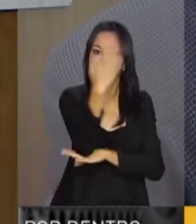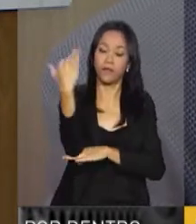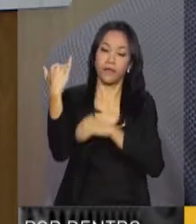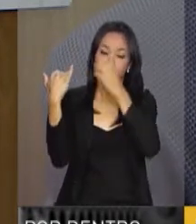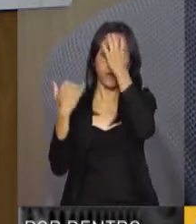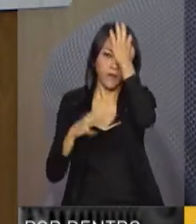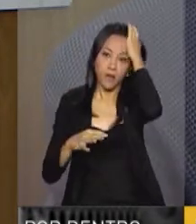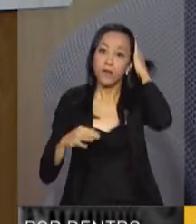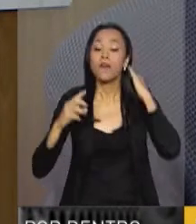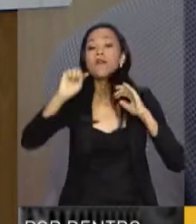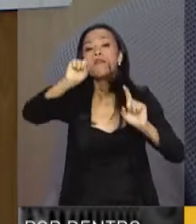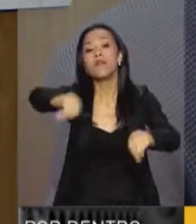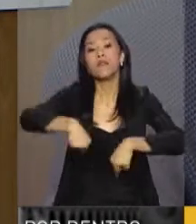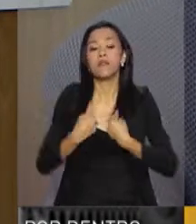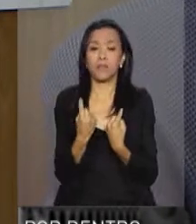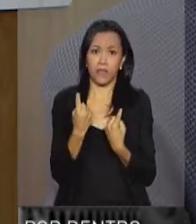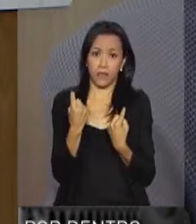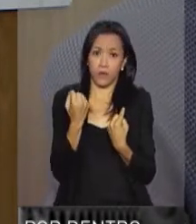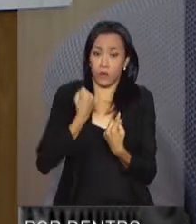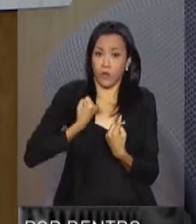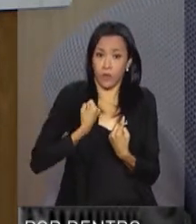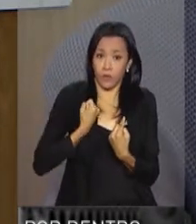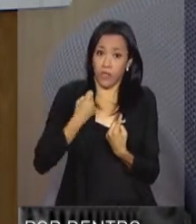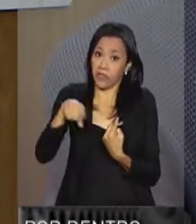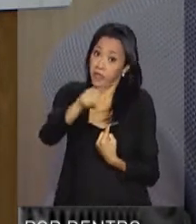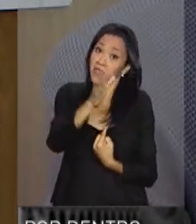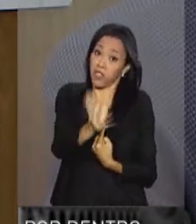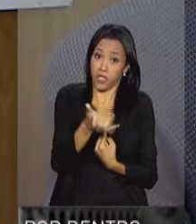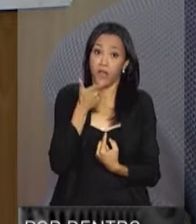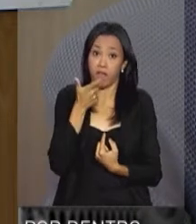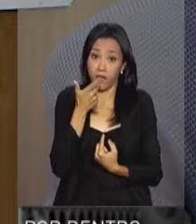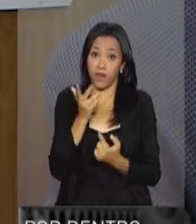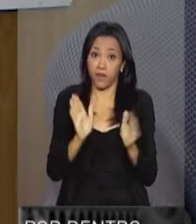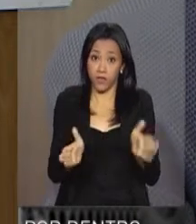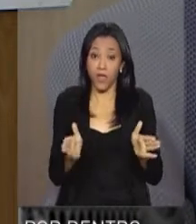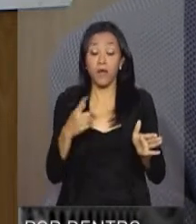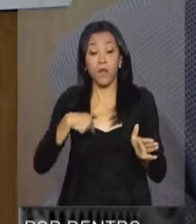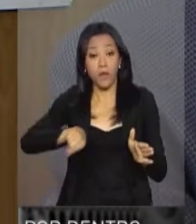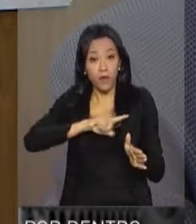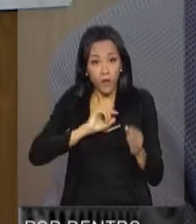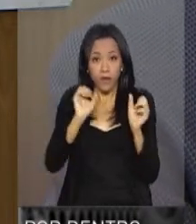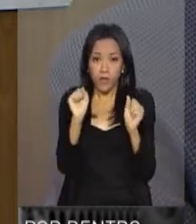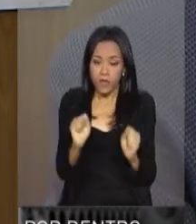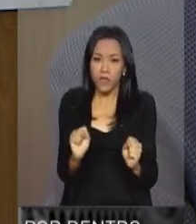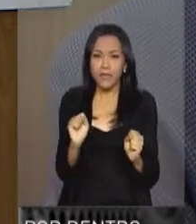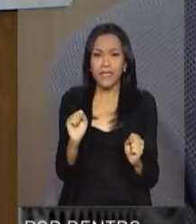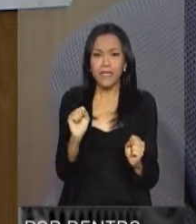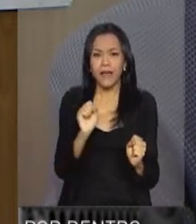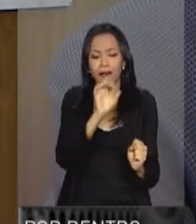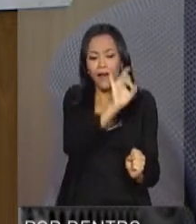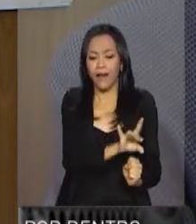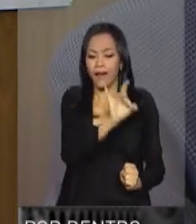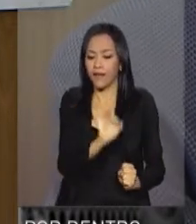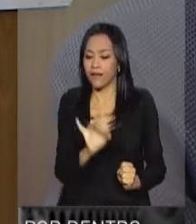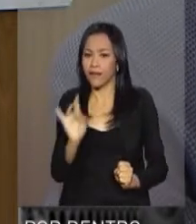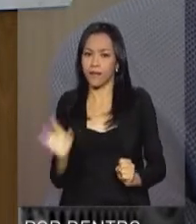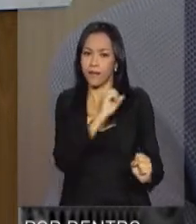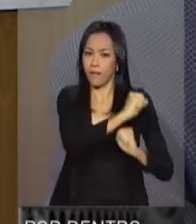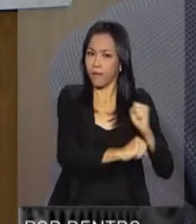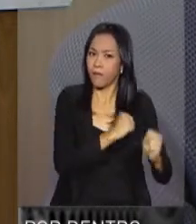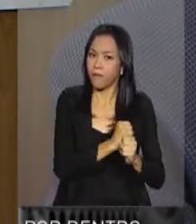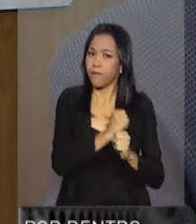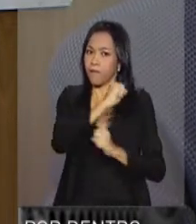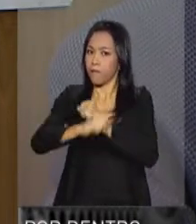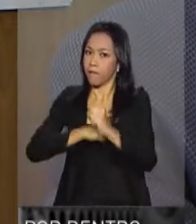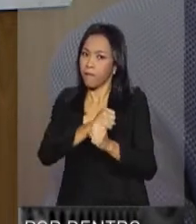desafios esses números alarmantes como você mesmo citou para que possamos a cada ano que se passa que o governo